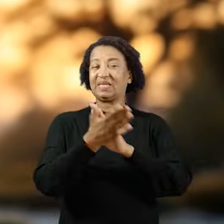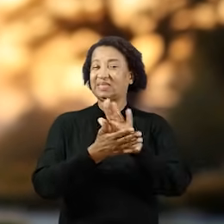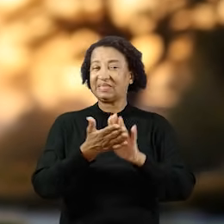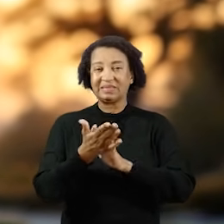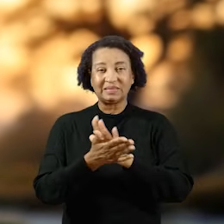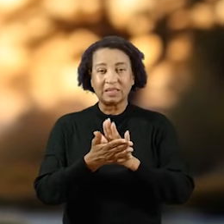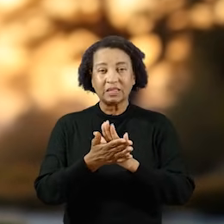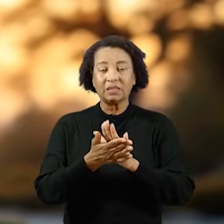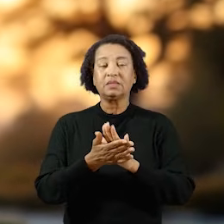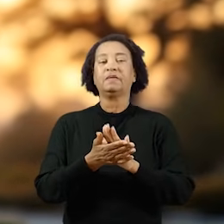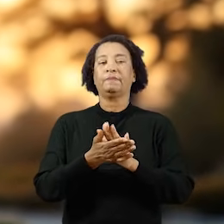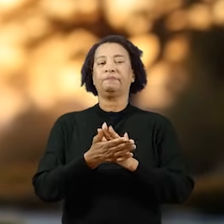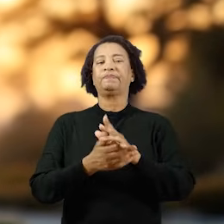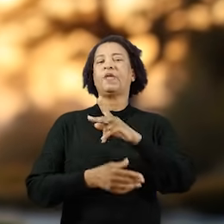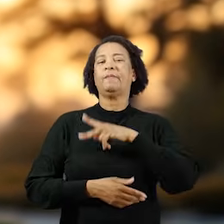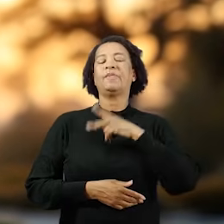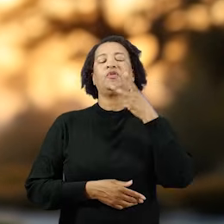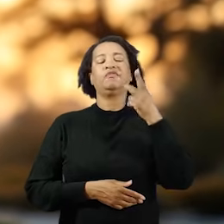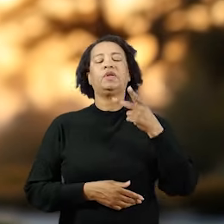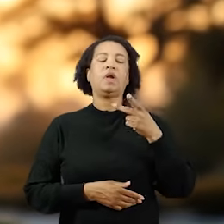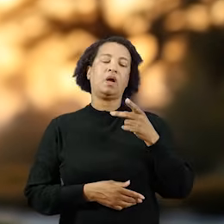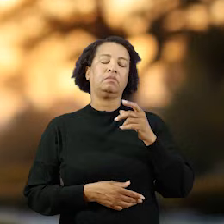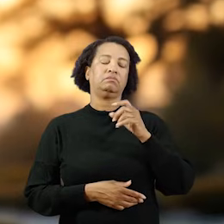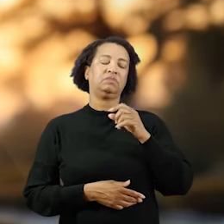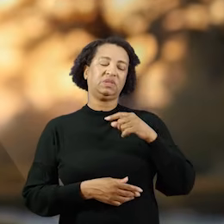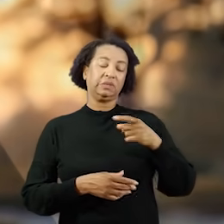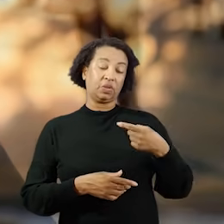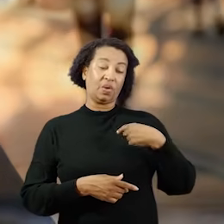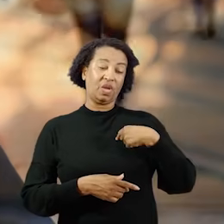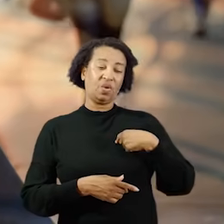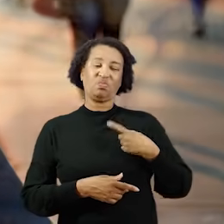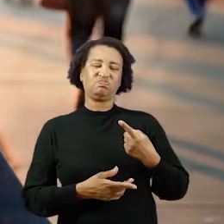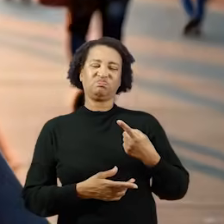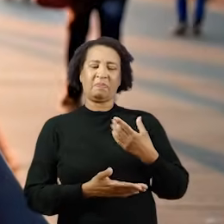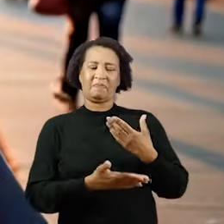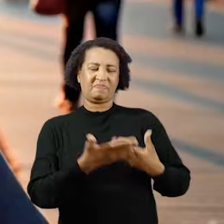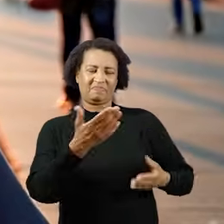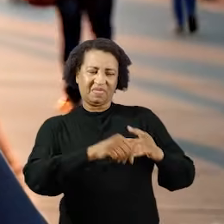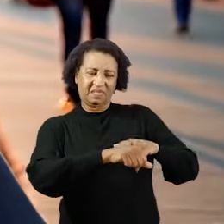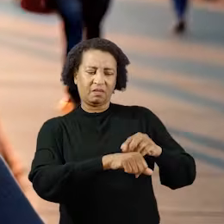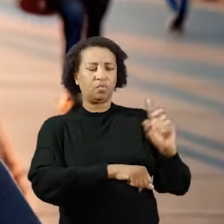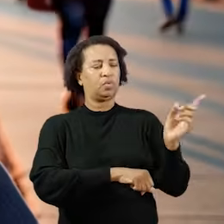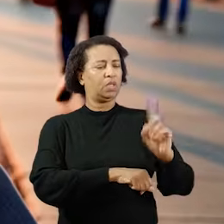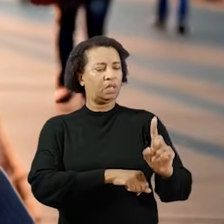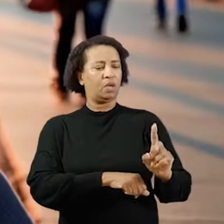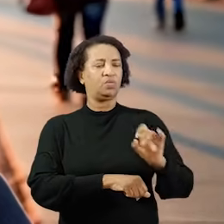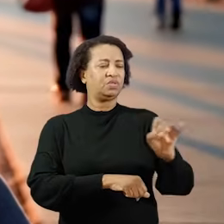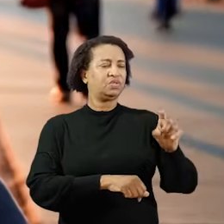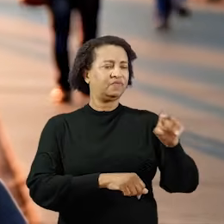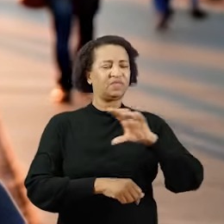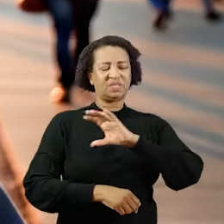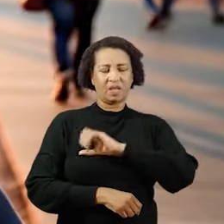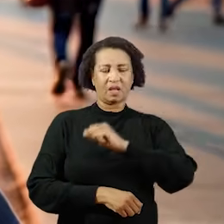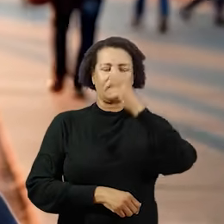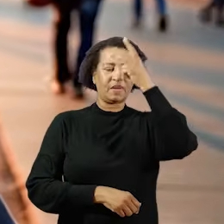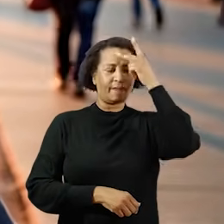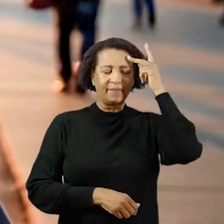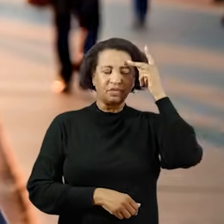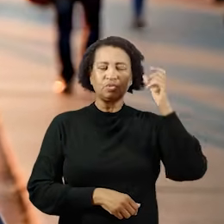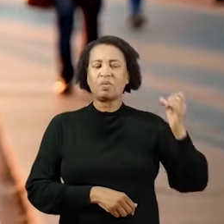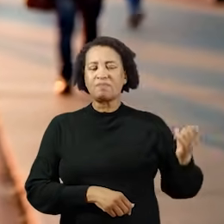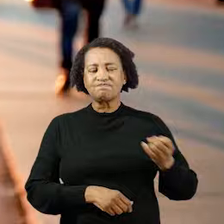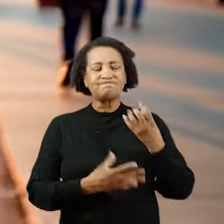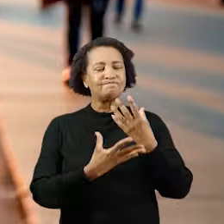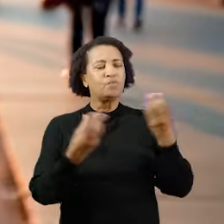não assumisse tudo o que estava dizendo, Paulo diria, bem, então nem vou perder meu tempo. Se você não ama essa